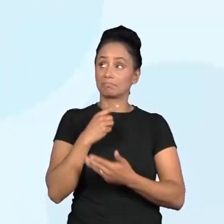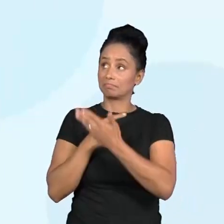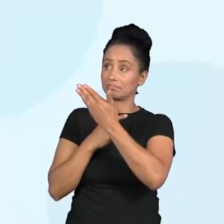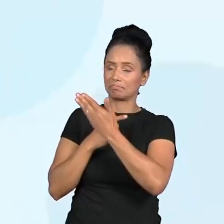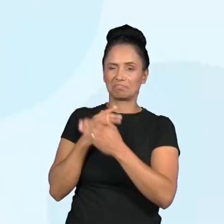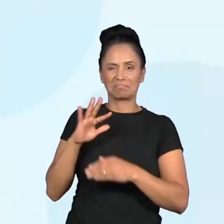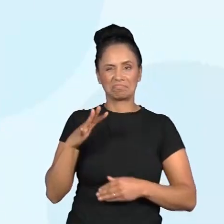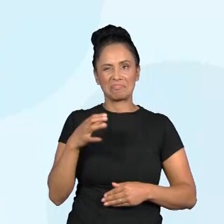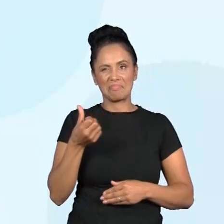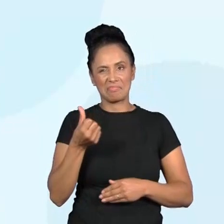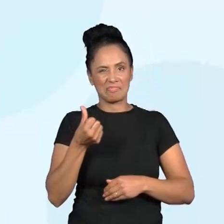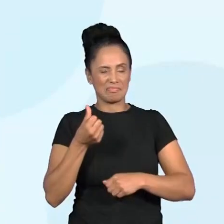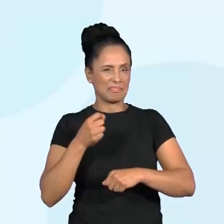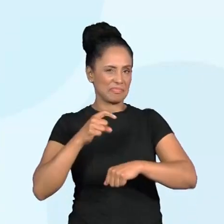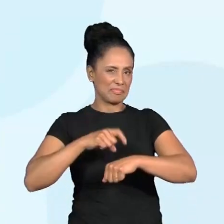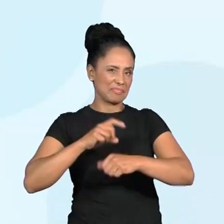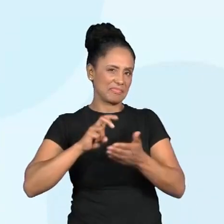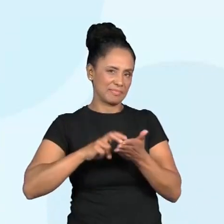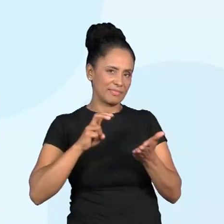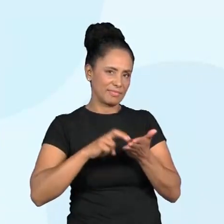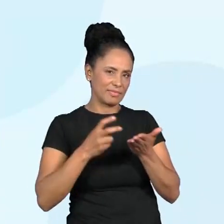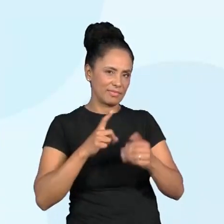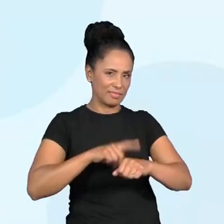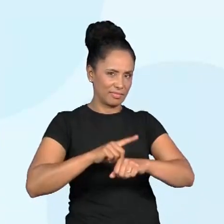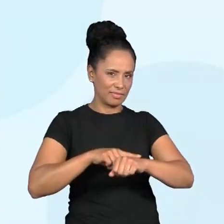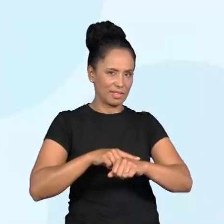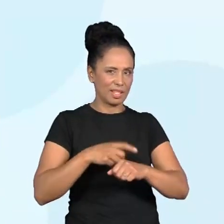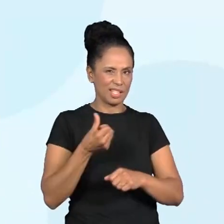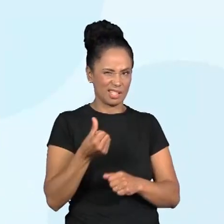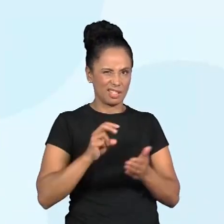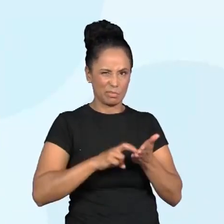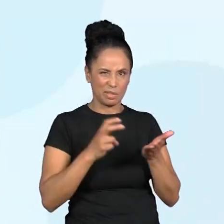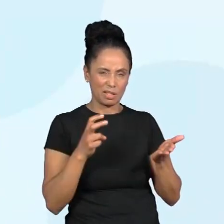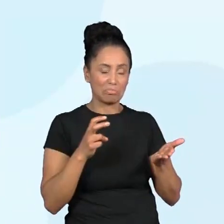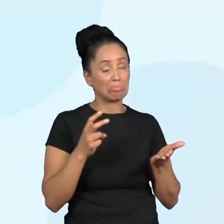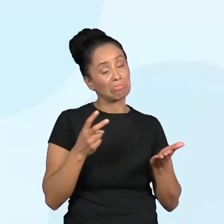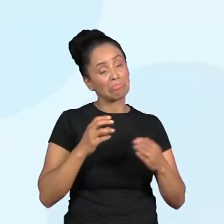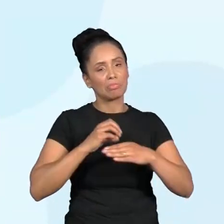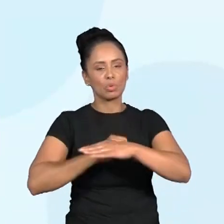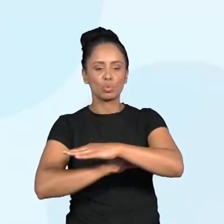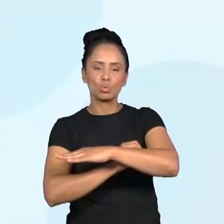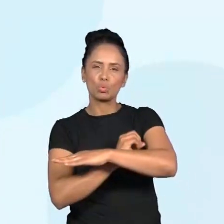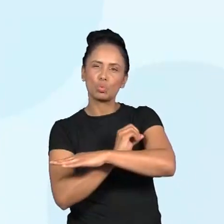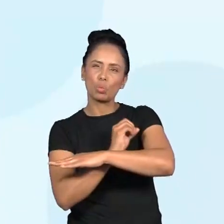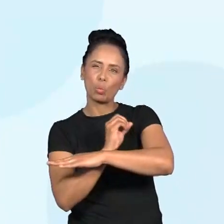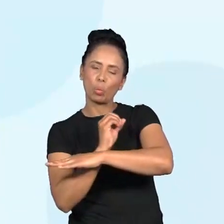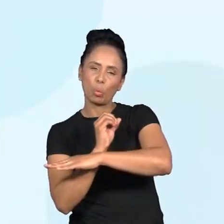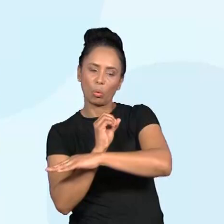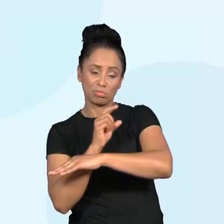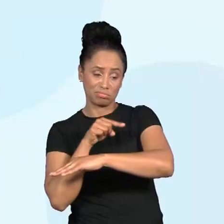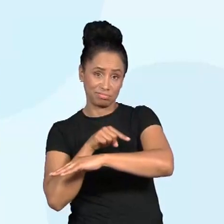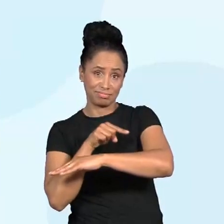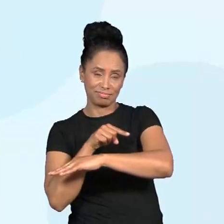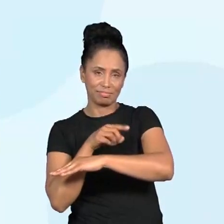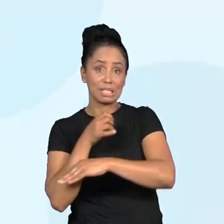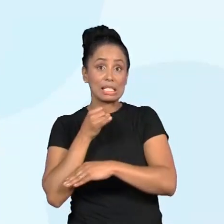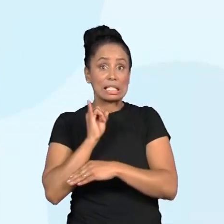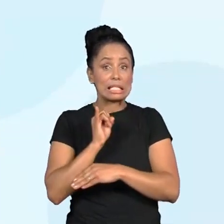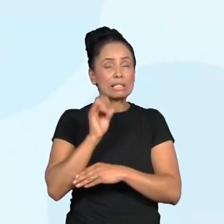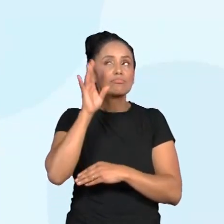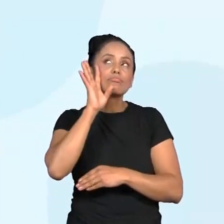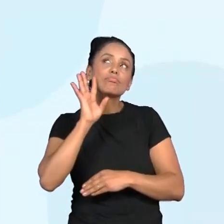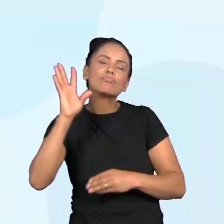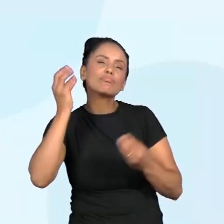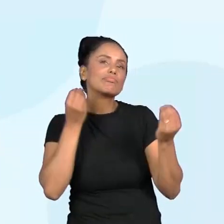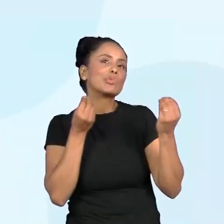manhã, Sim. aproximadamente, o sol está ali nascendo. Olha só, e se fôssemos projetar a sombra